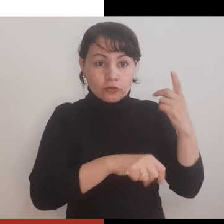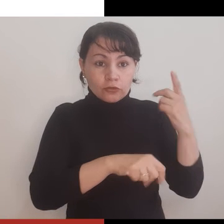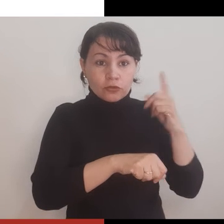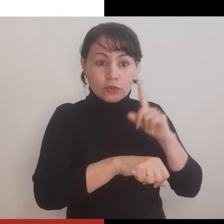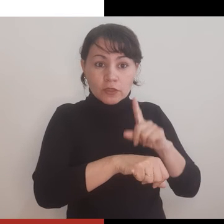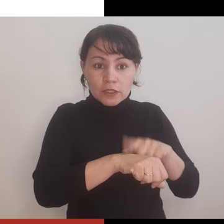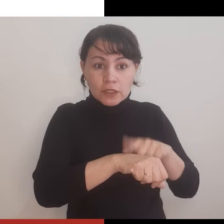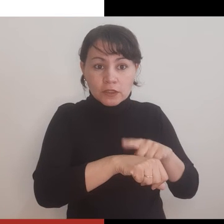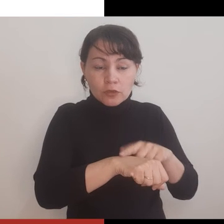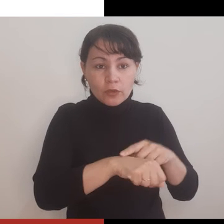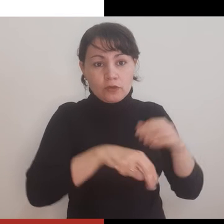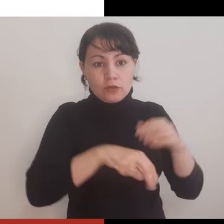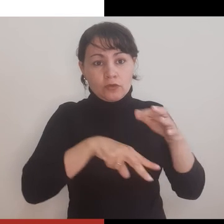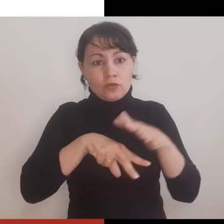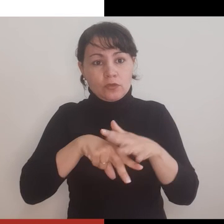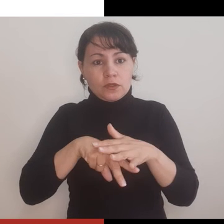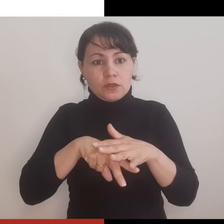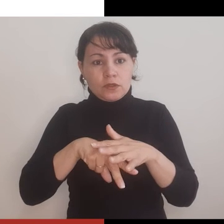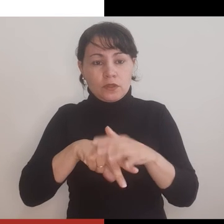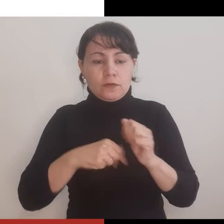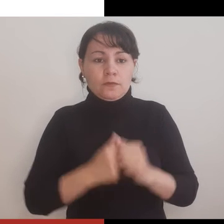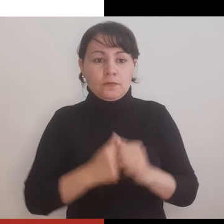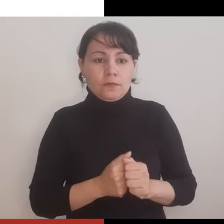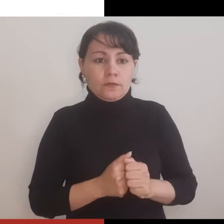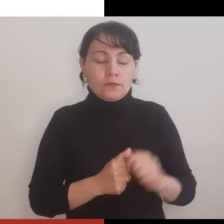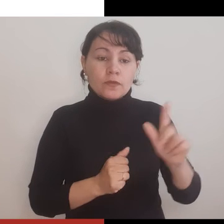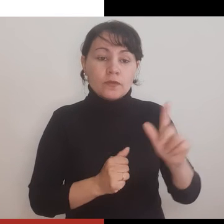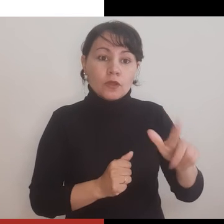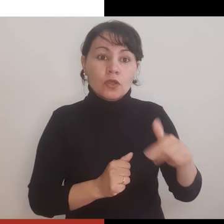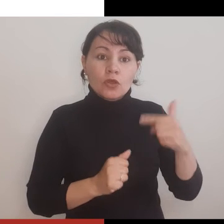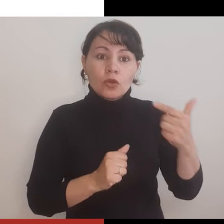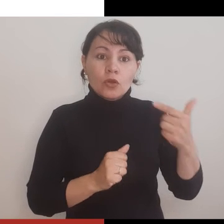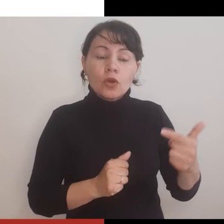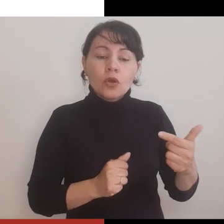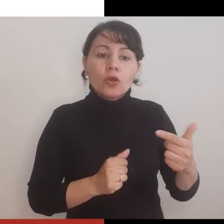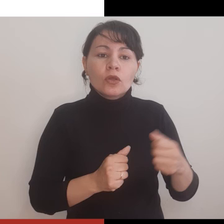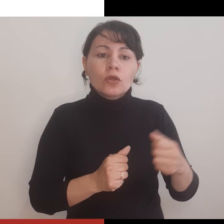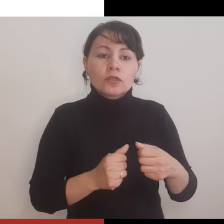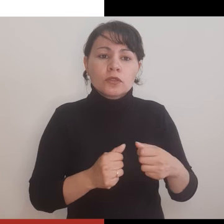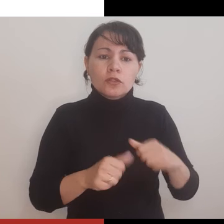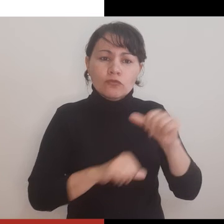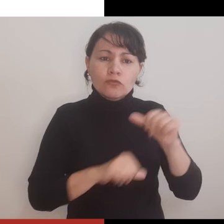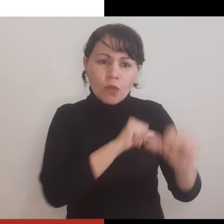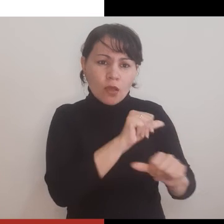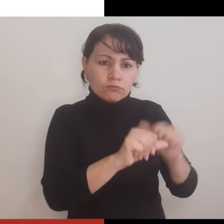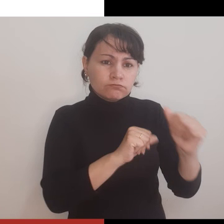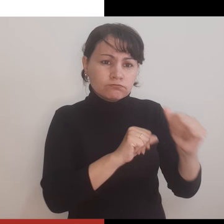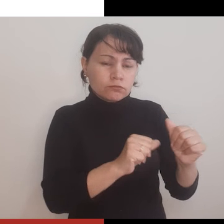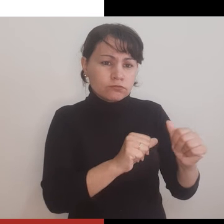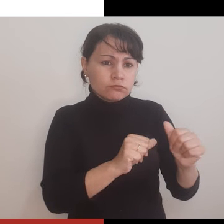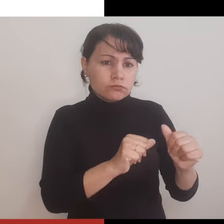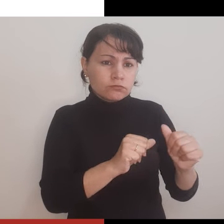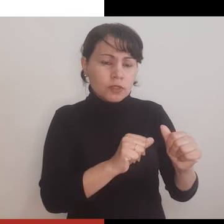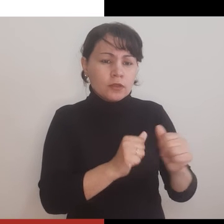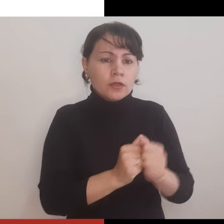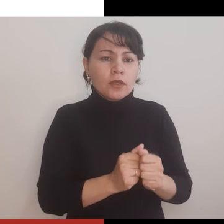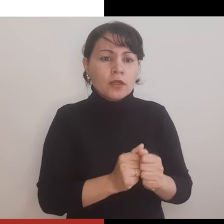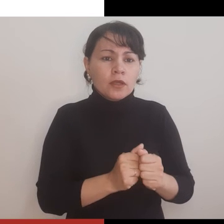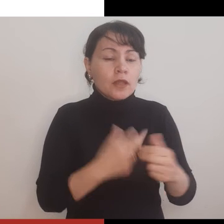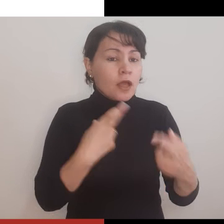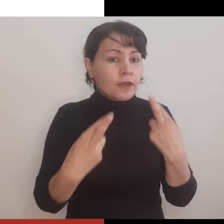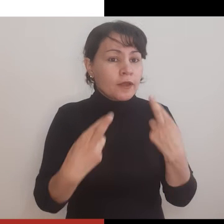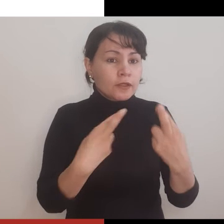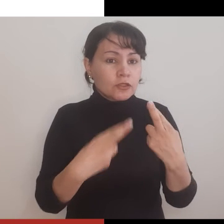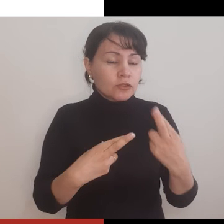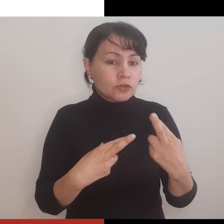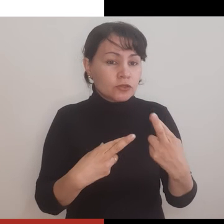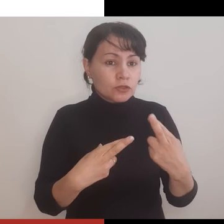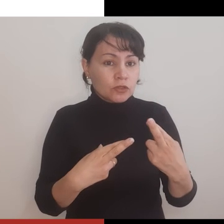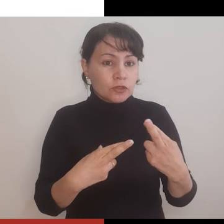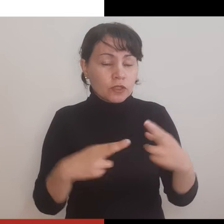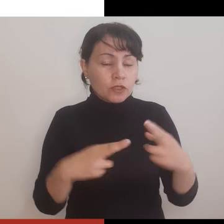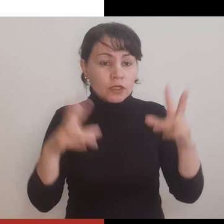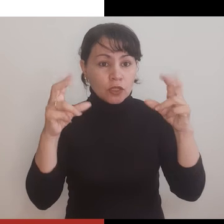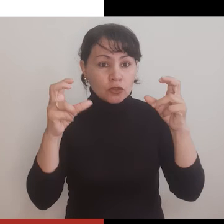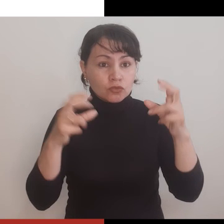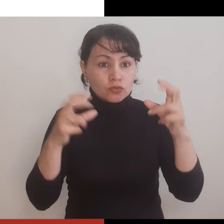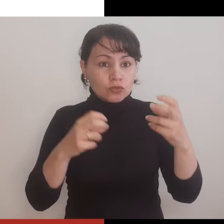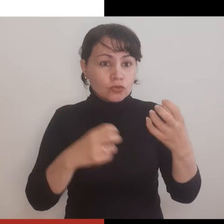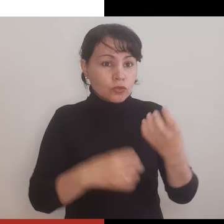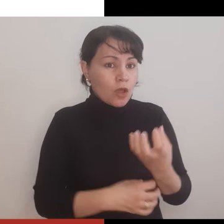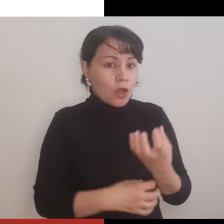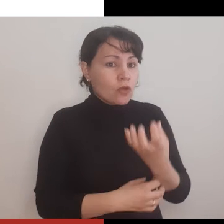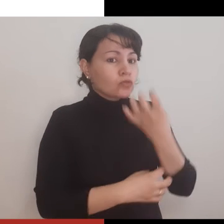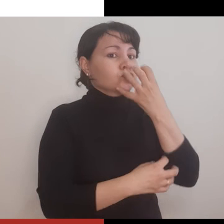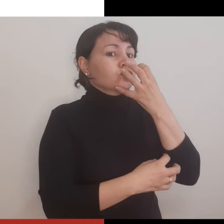paciente crítico. Um outro ponto que trouxe uma grande mudança está relacionado à questão da intubação